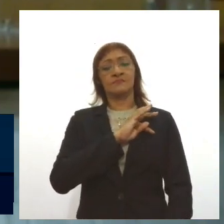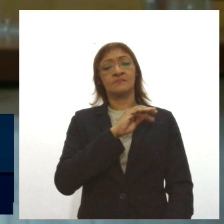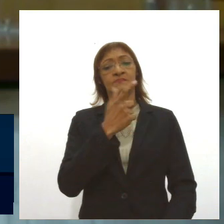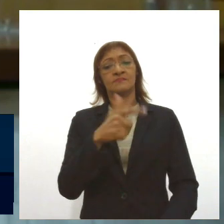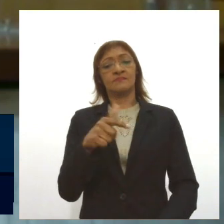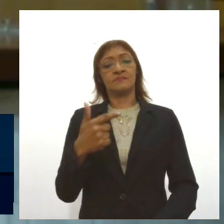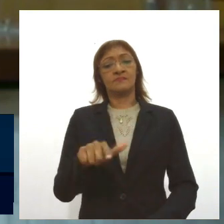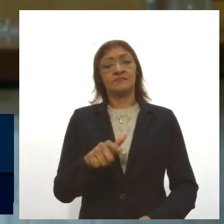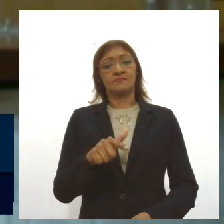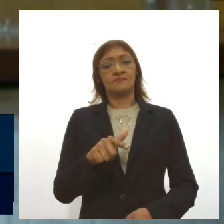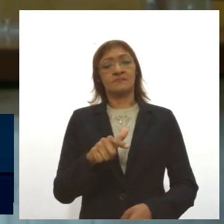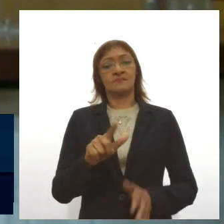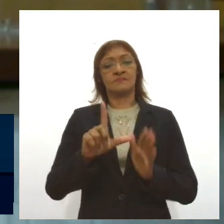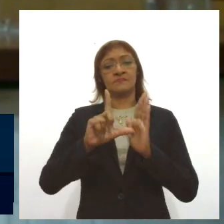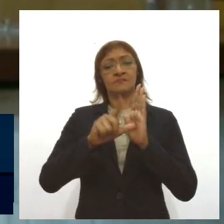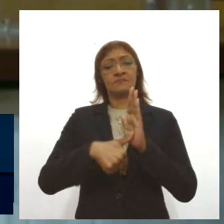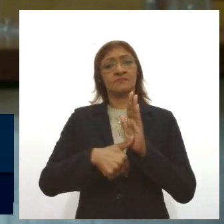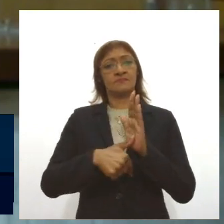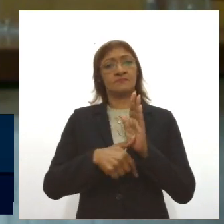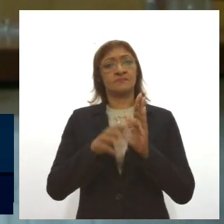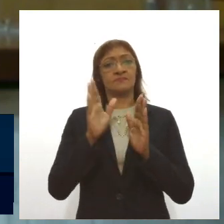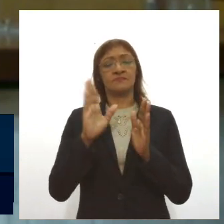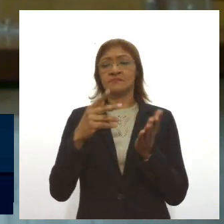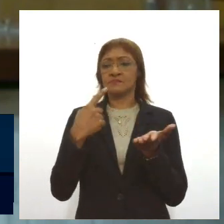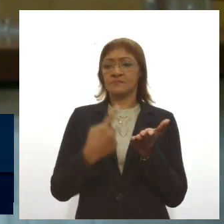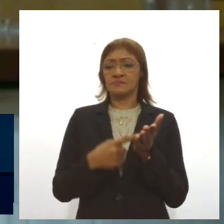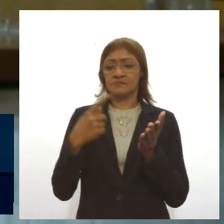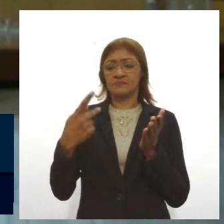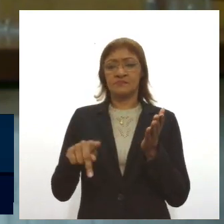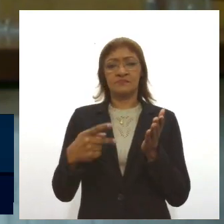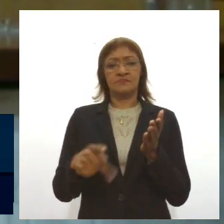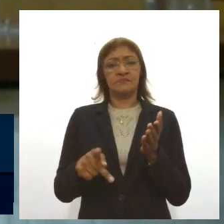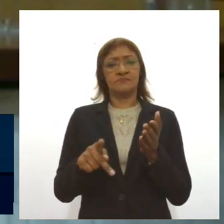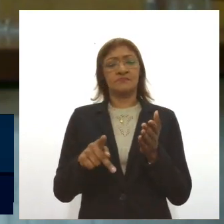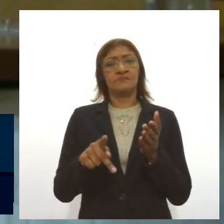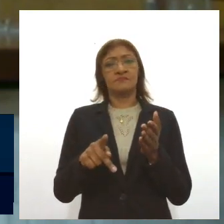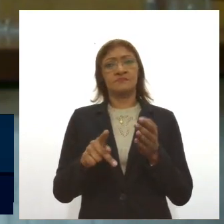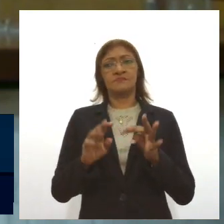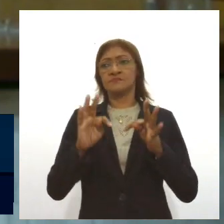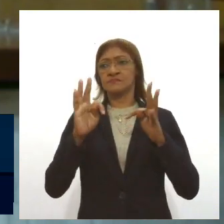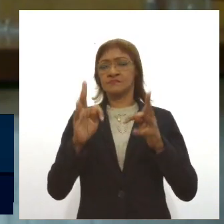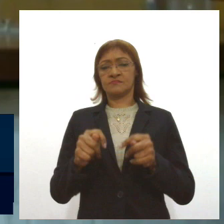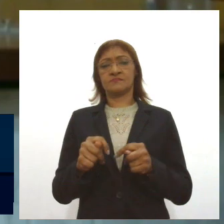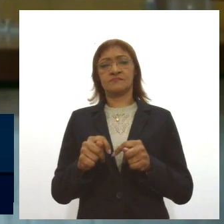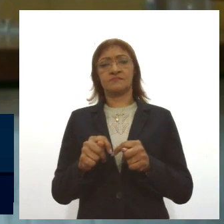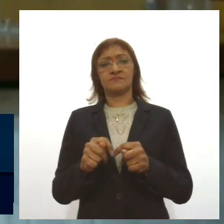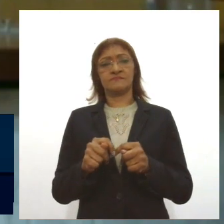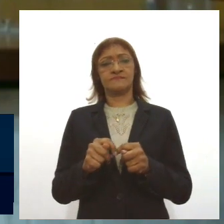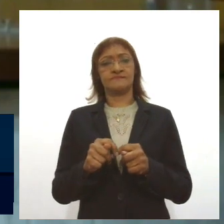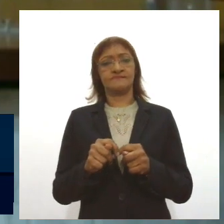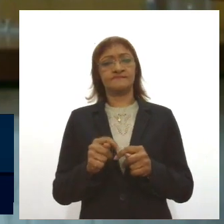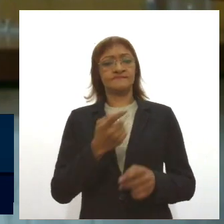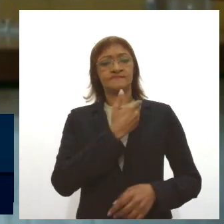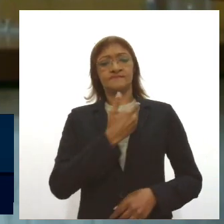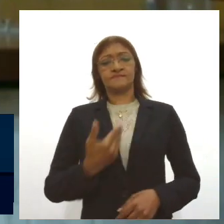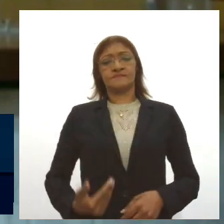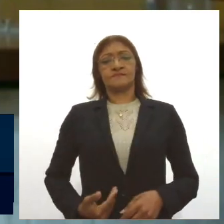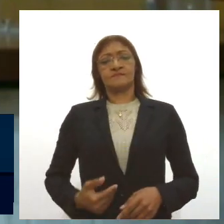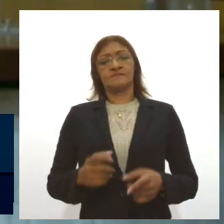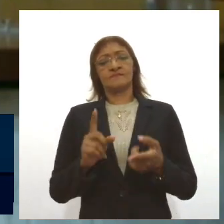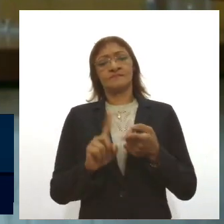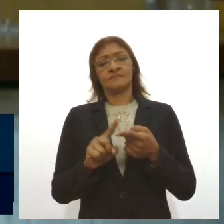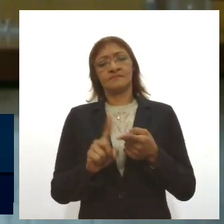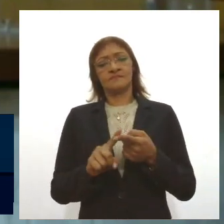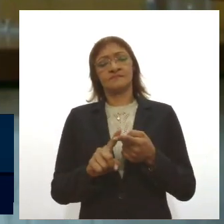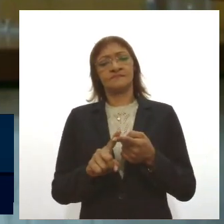daquele PL, foi feito um acordo aqui nesse plenário para que, em seguida, o governo também começasse